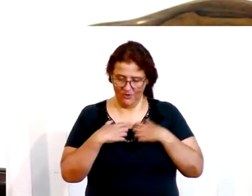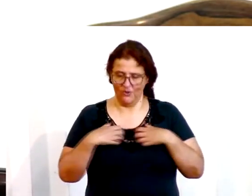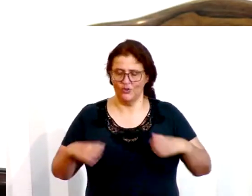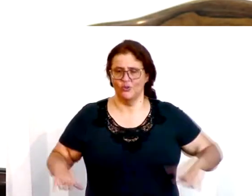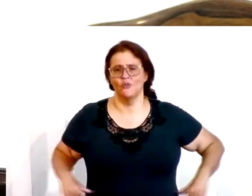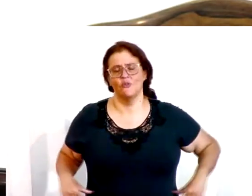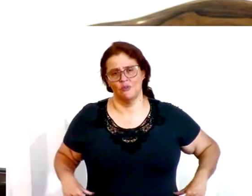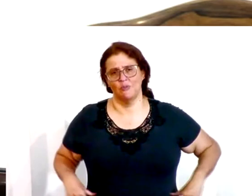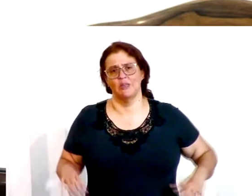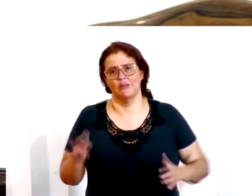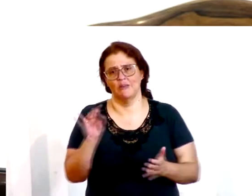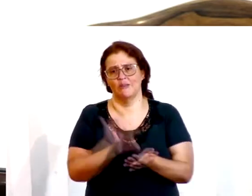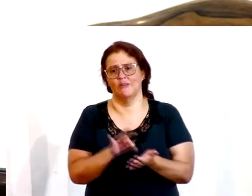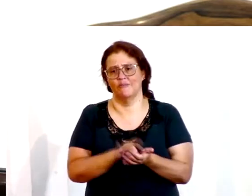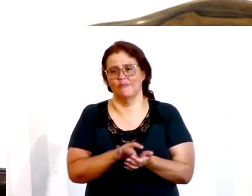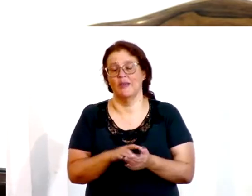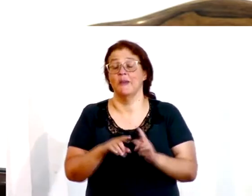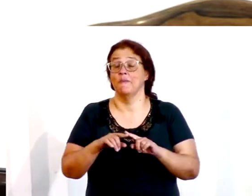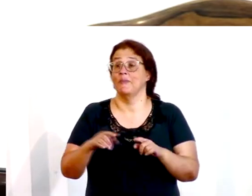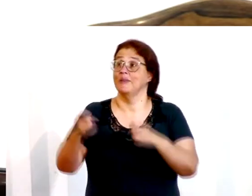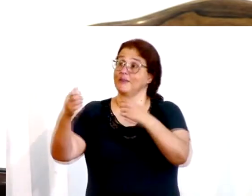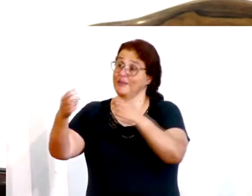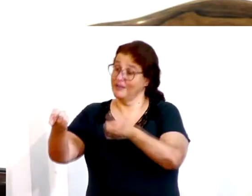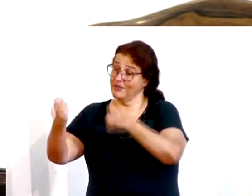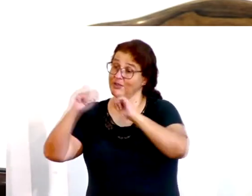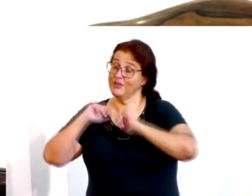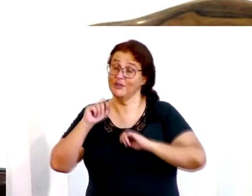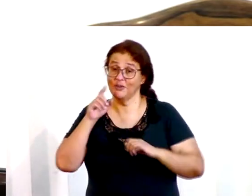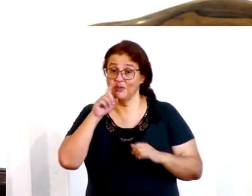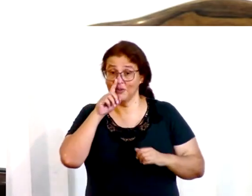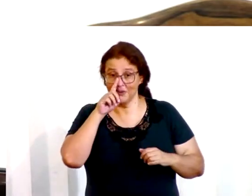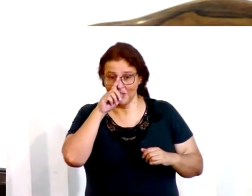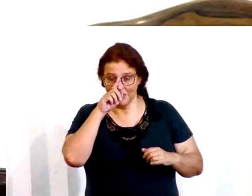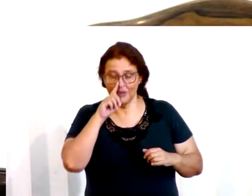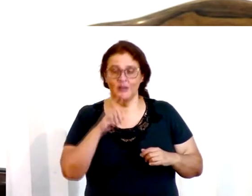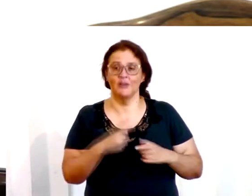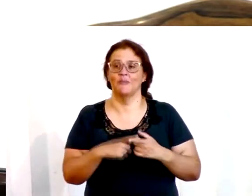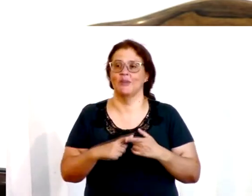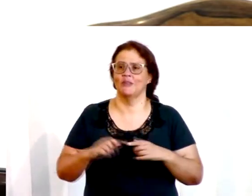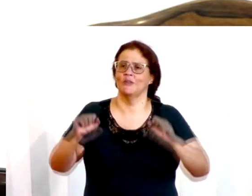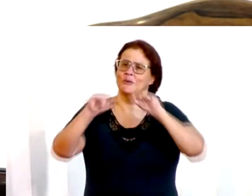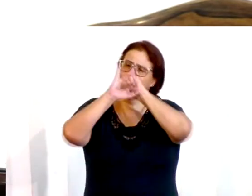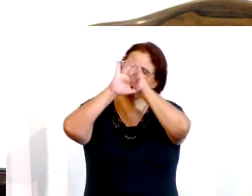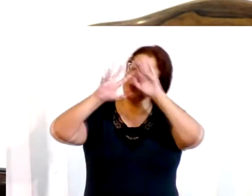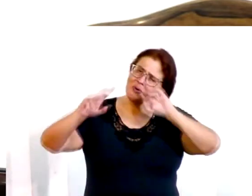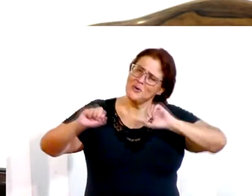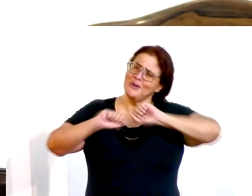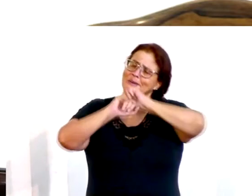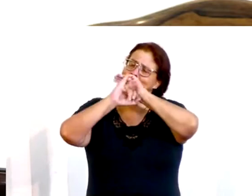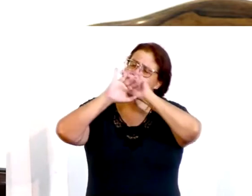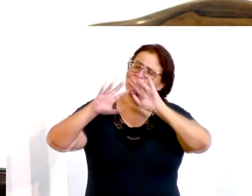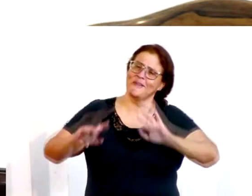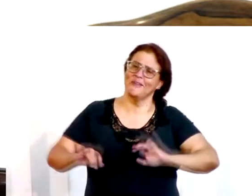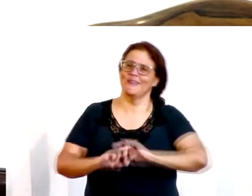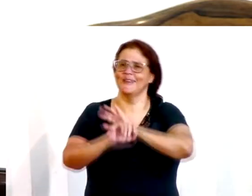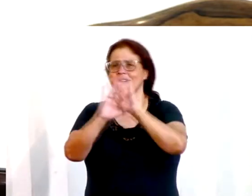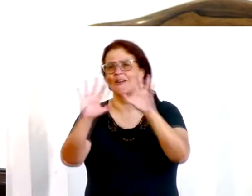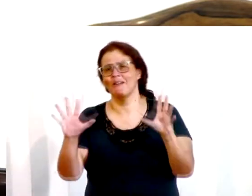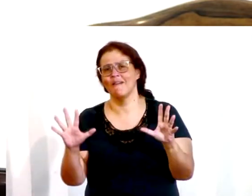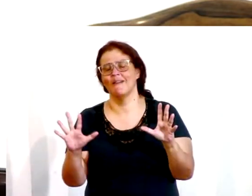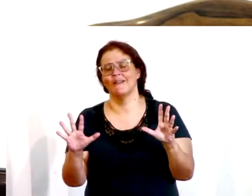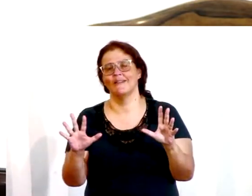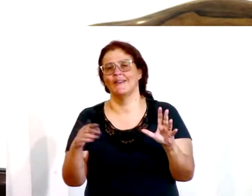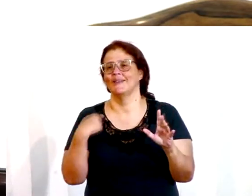vivo neles para ser lapidado, para que de glória em glória eu possa ser parecido cada vez mais